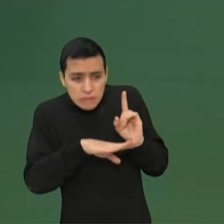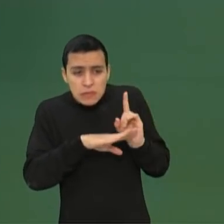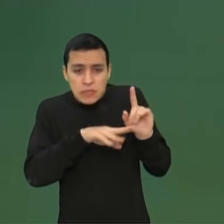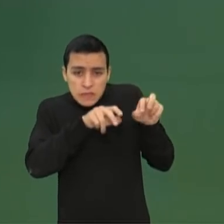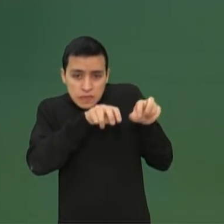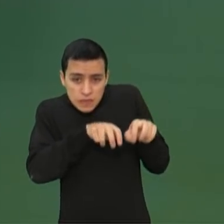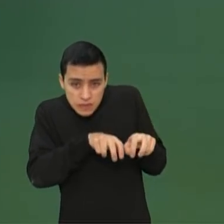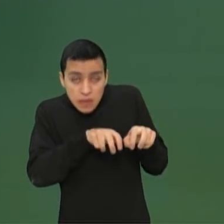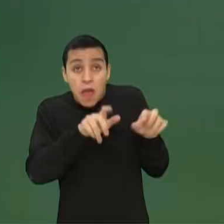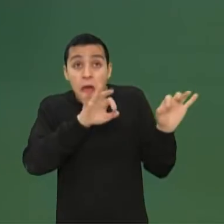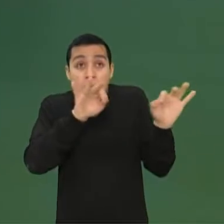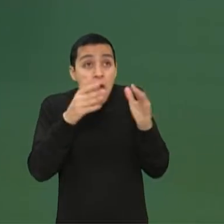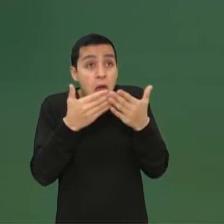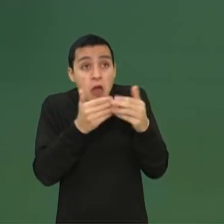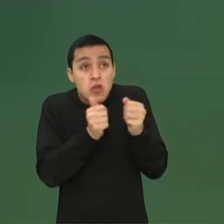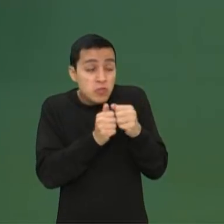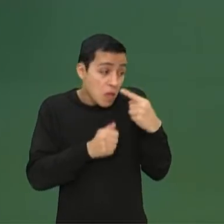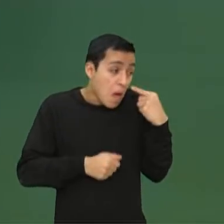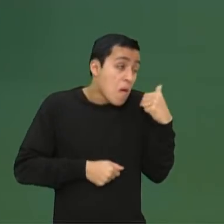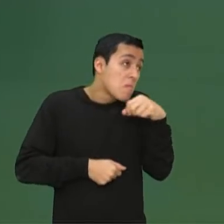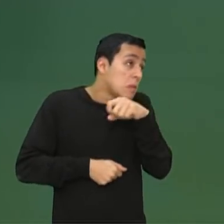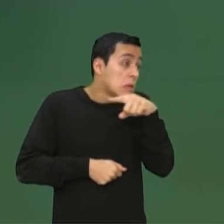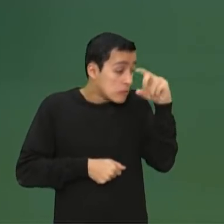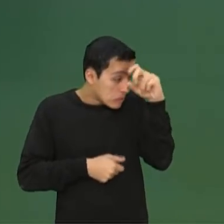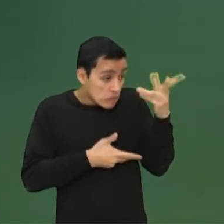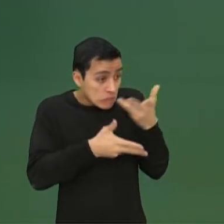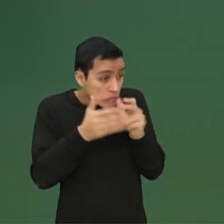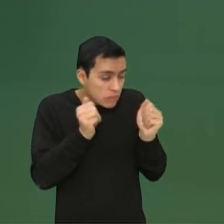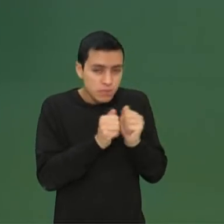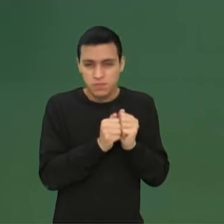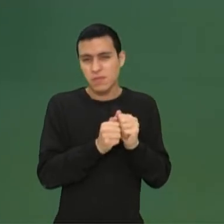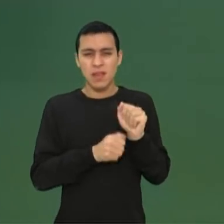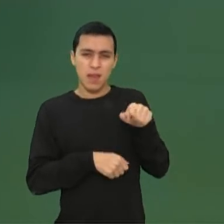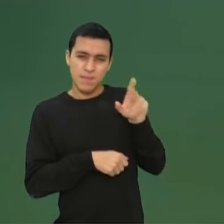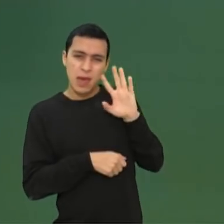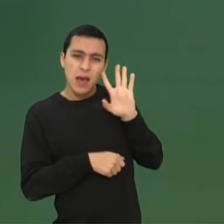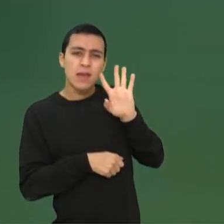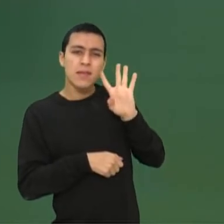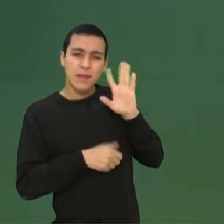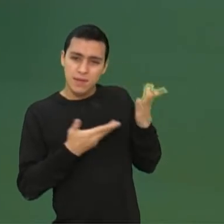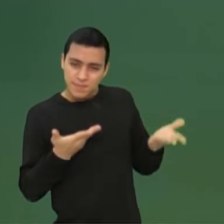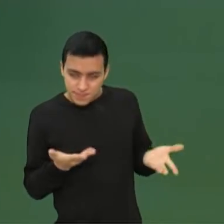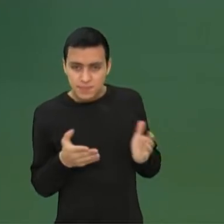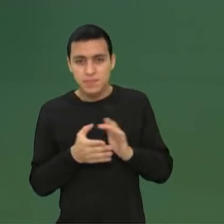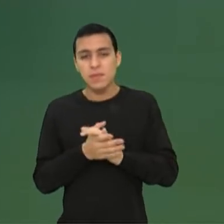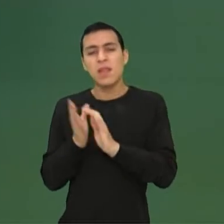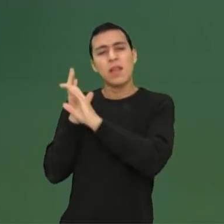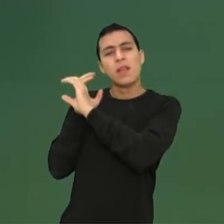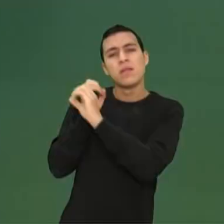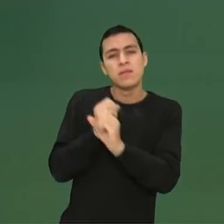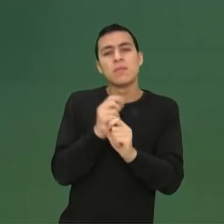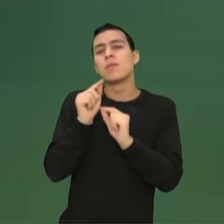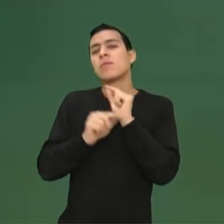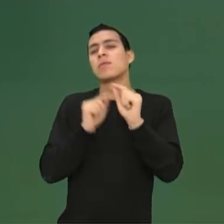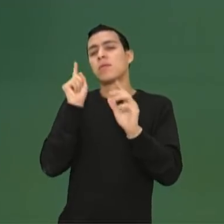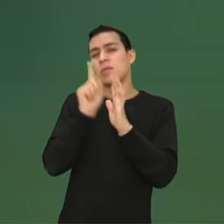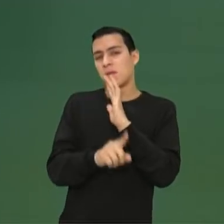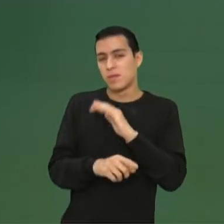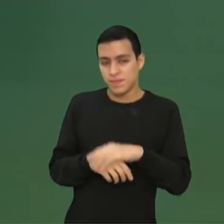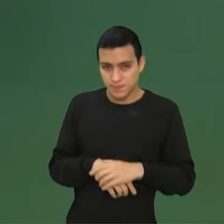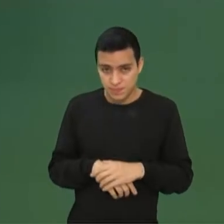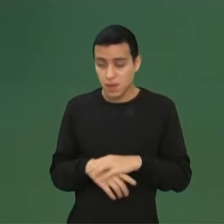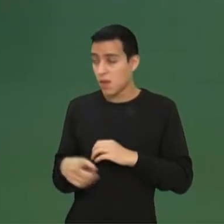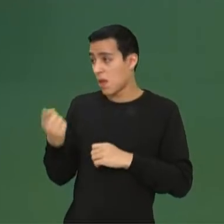com vocês. Aprendendo junto é muito mais legal. Então vamos retomar? Vamos relembrar o que eu perguntei para vocês? Eu